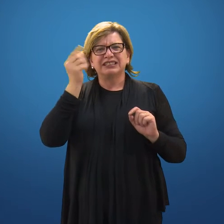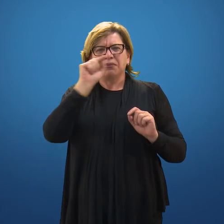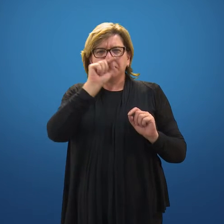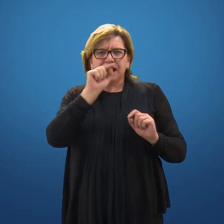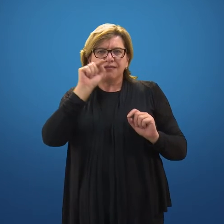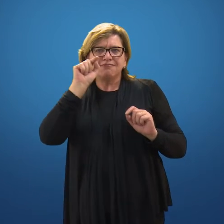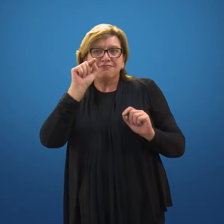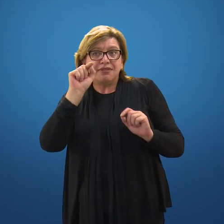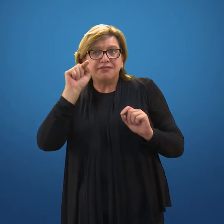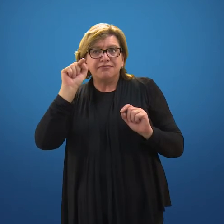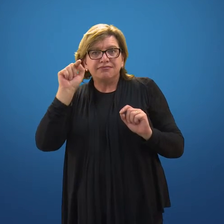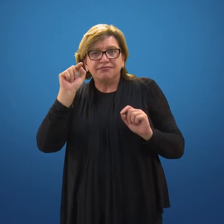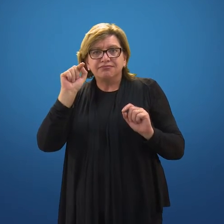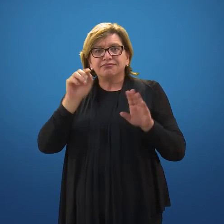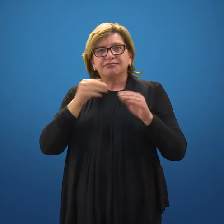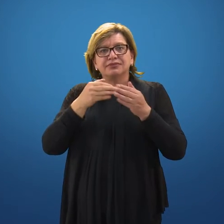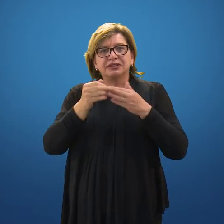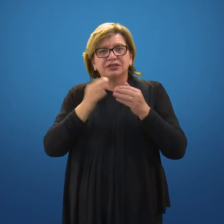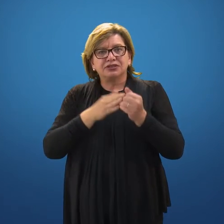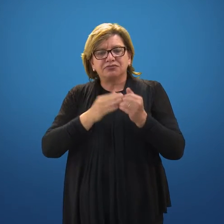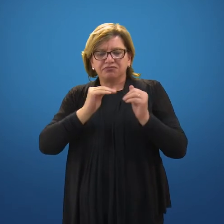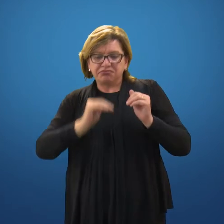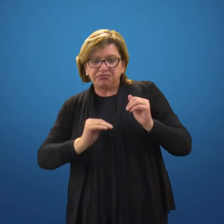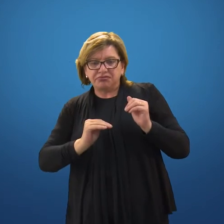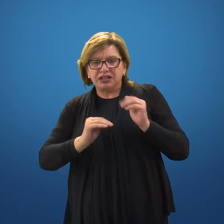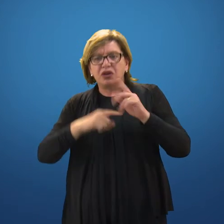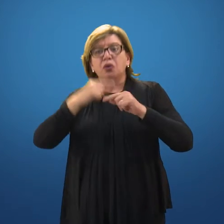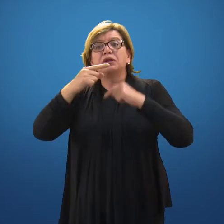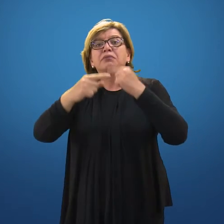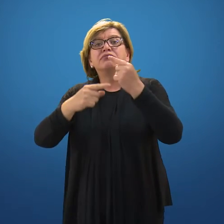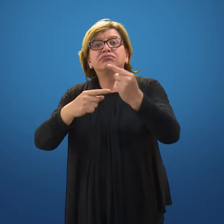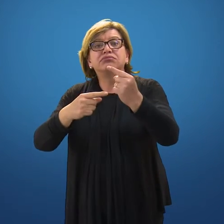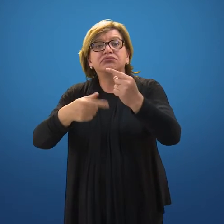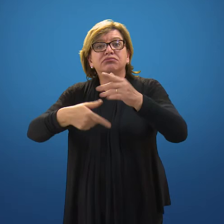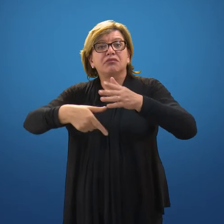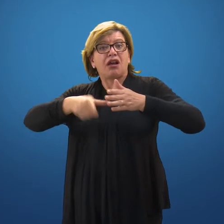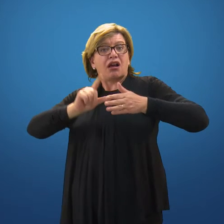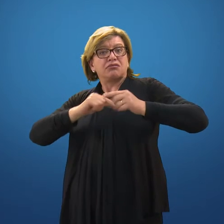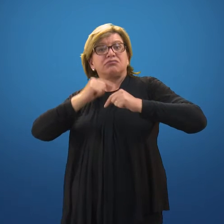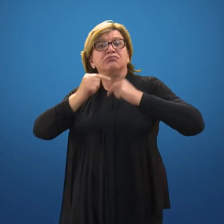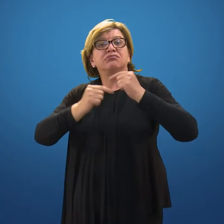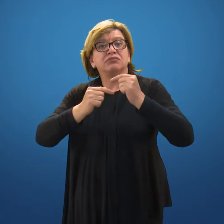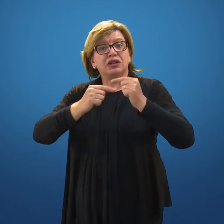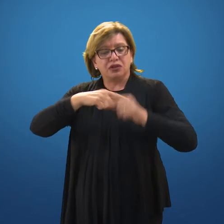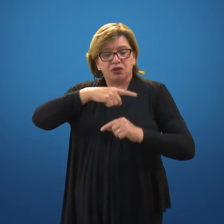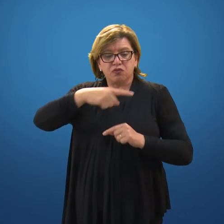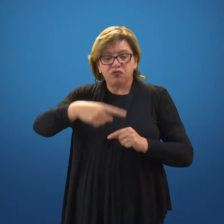pontos, tanto inferiores quanto posteriores dessa nossa ilustração